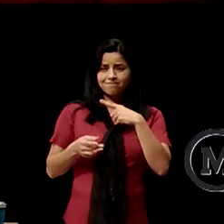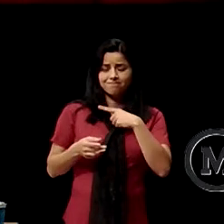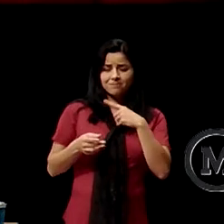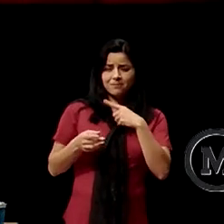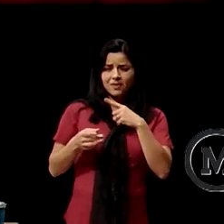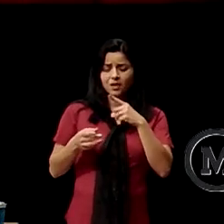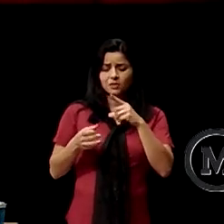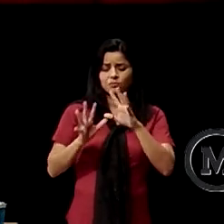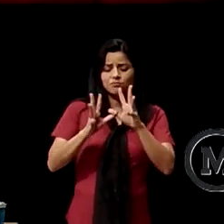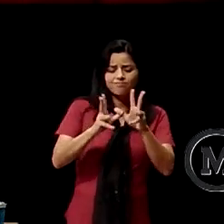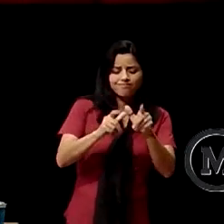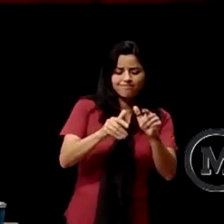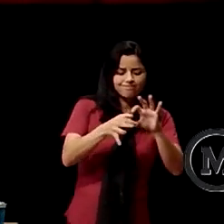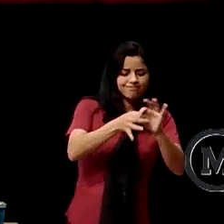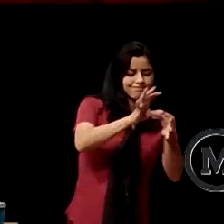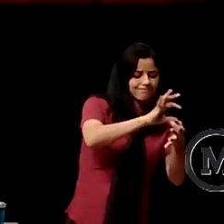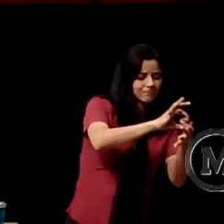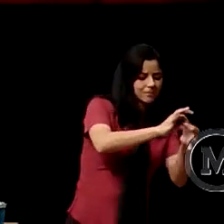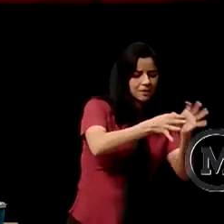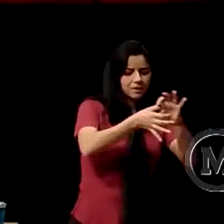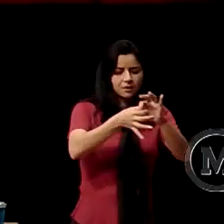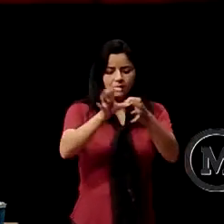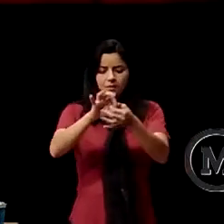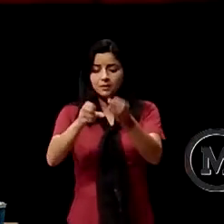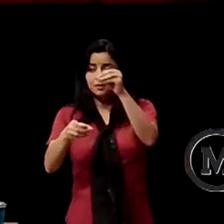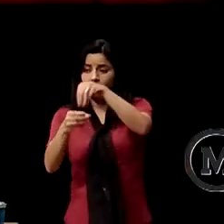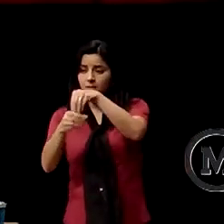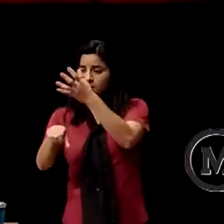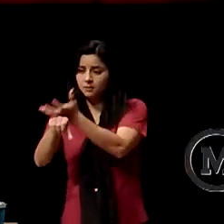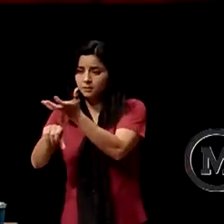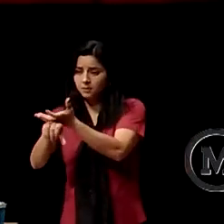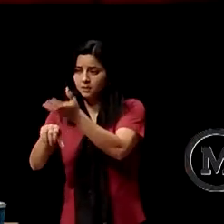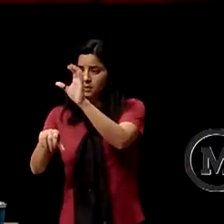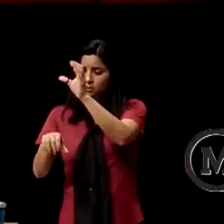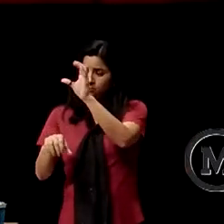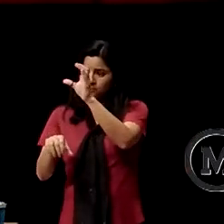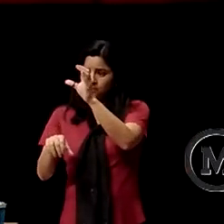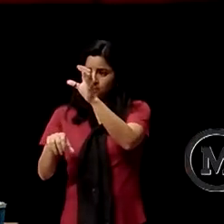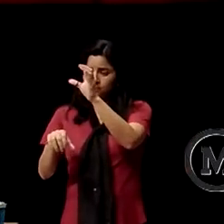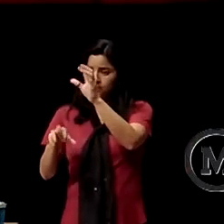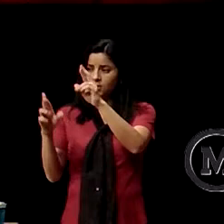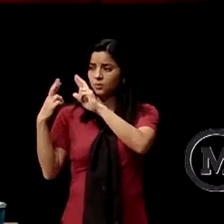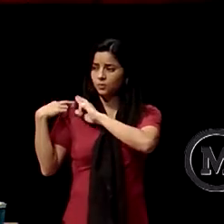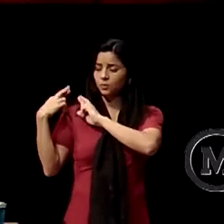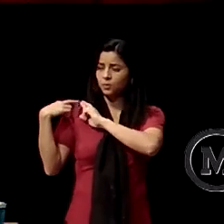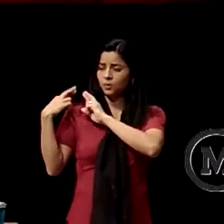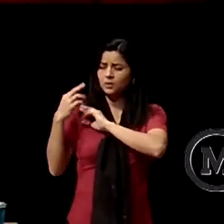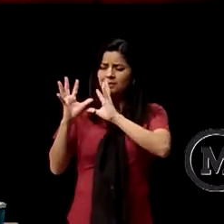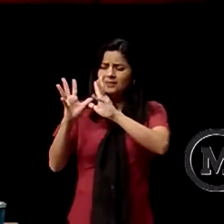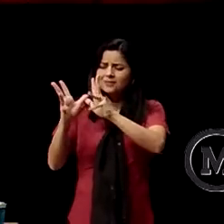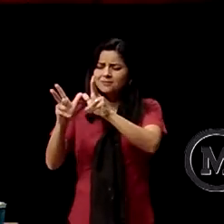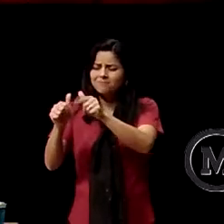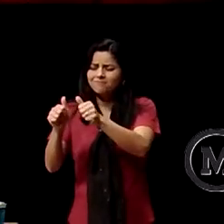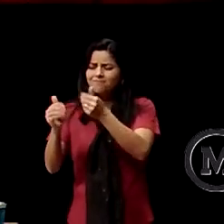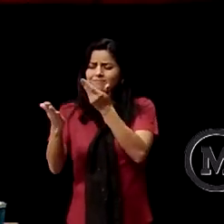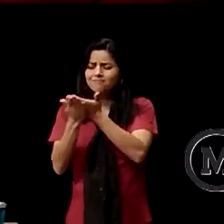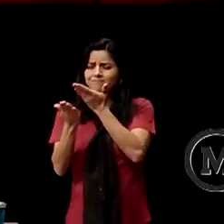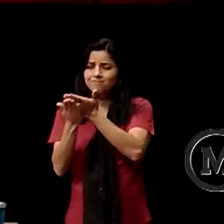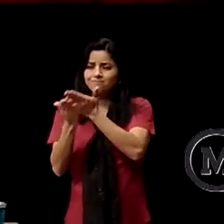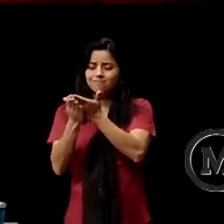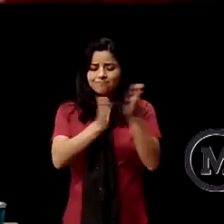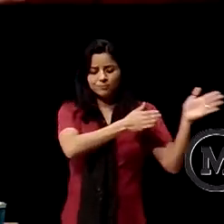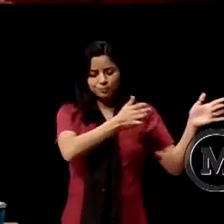da pedagogia social dentro de uma disciplina científica com respeito a todos os estudos que foram feitos até